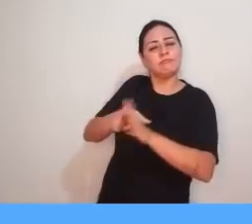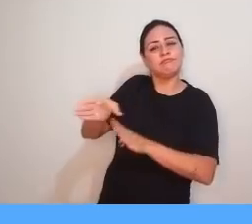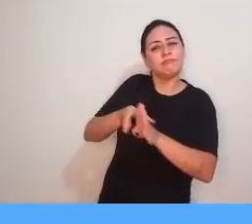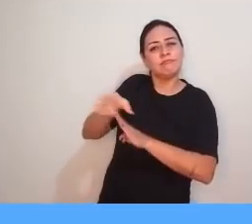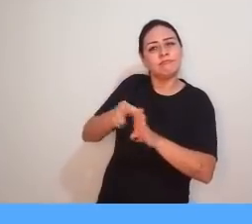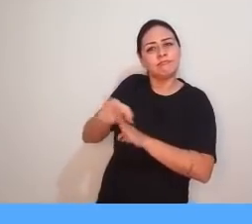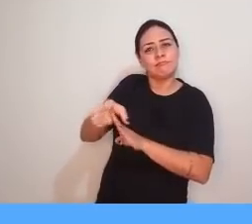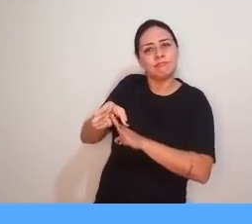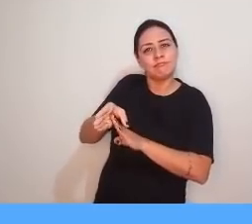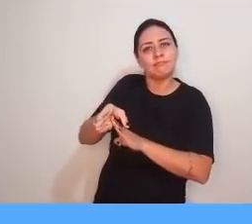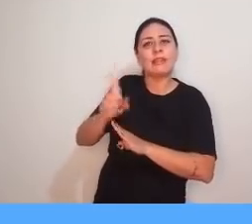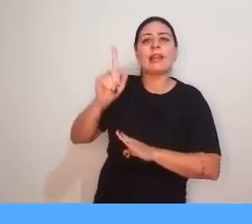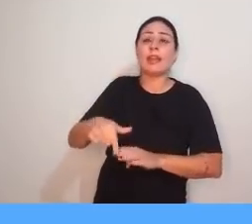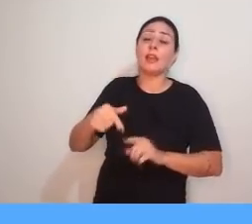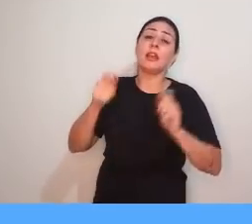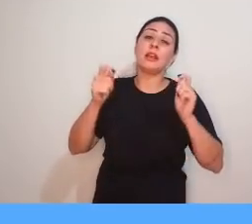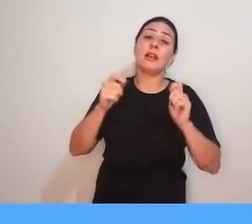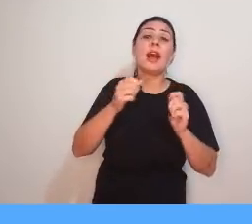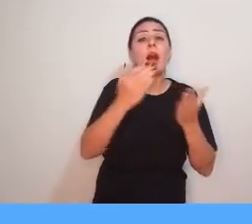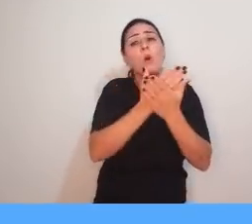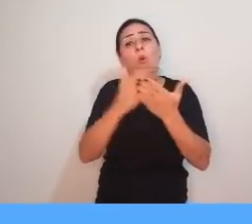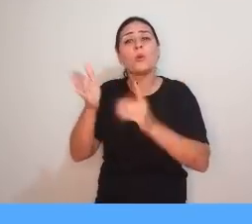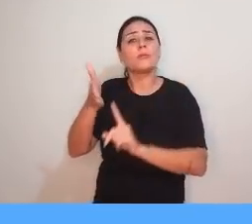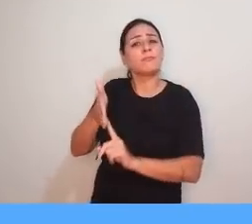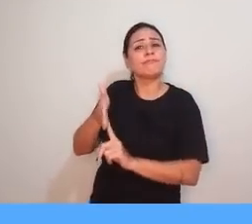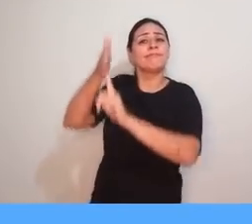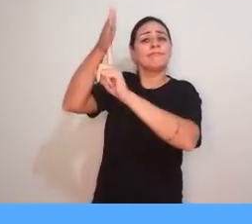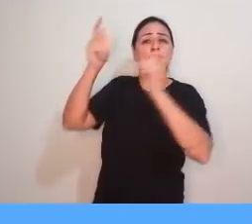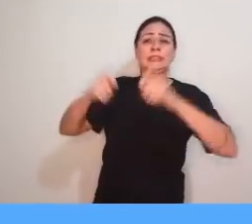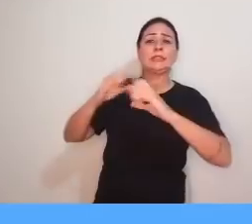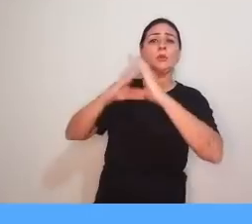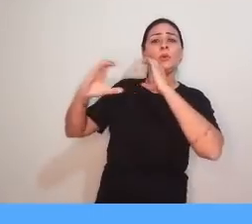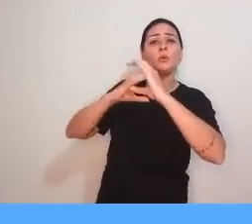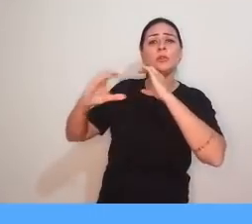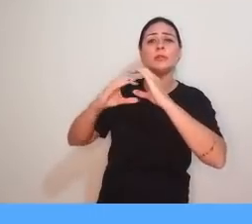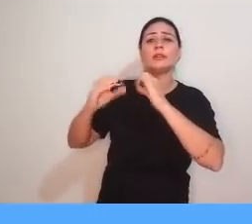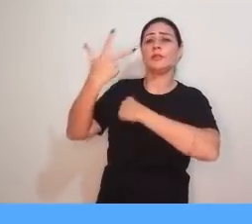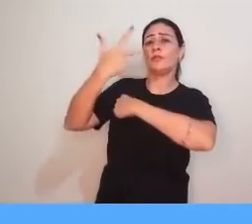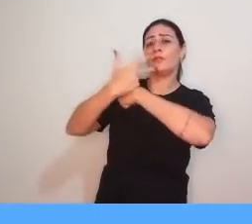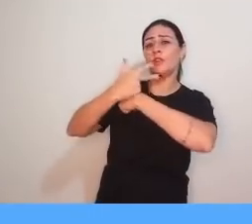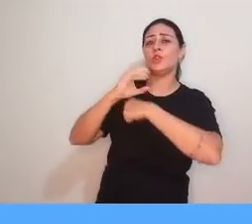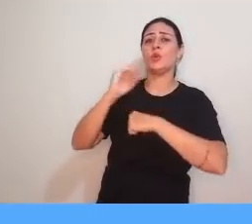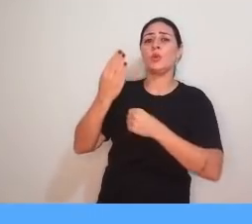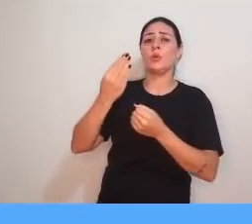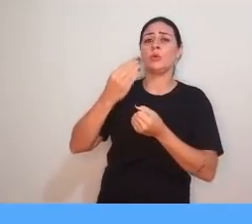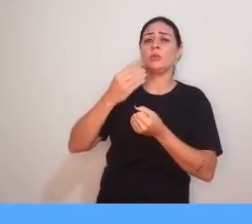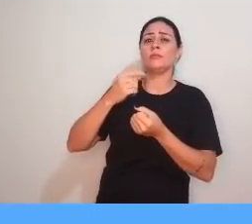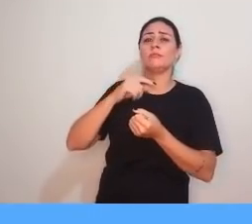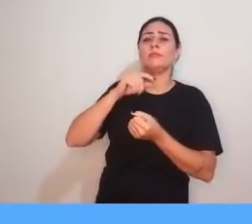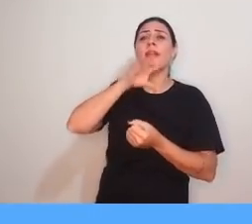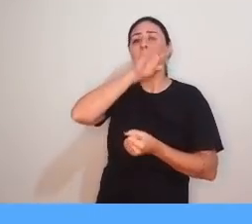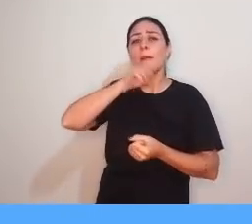de tecnologia para comunicação, seja por áudio, seja por vídeo, a gente pode fazer através de pequenas conferências junto